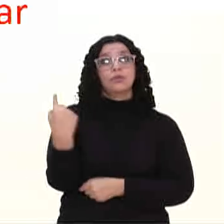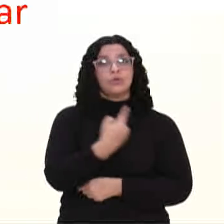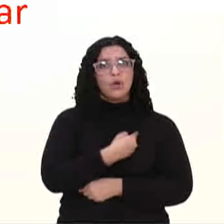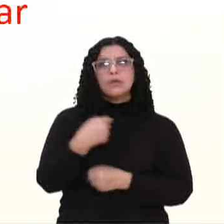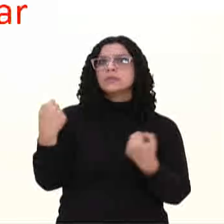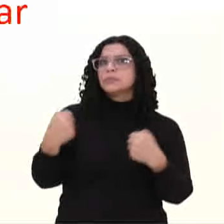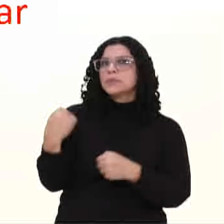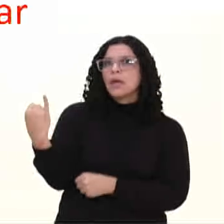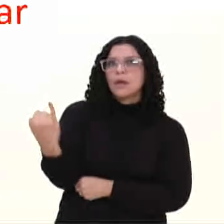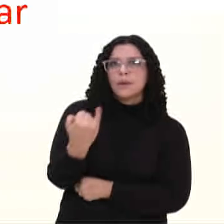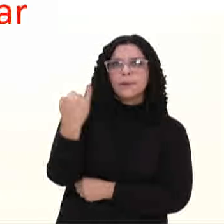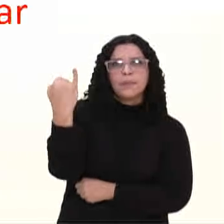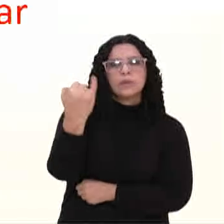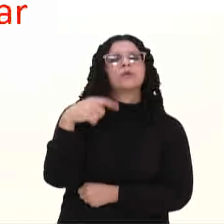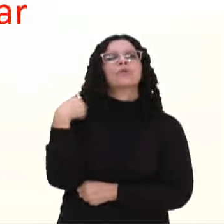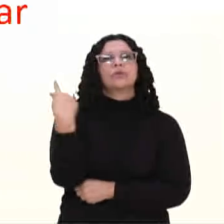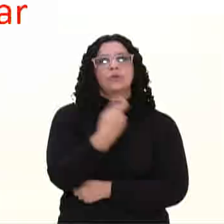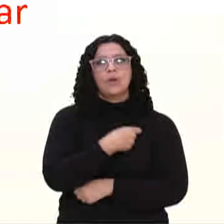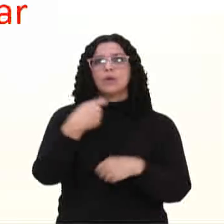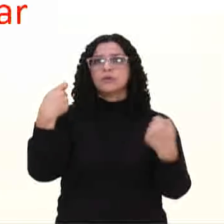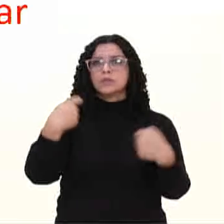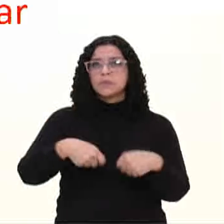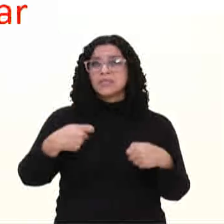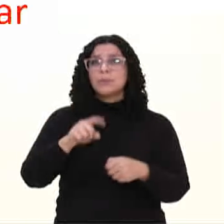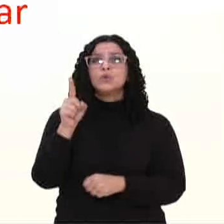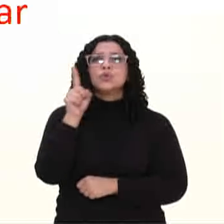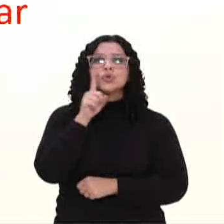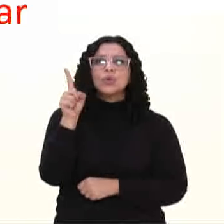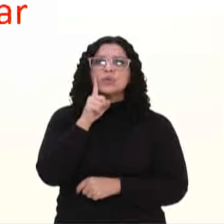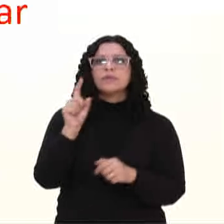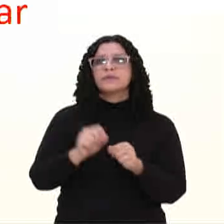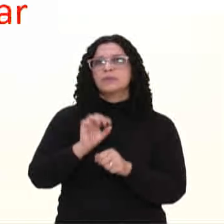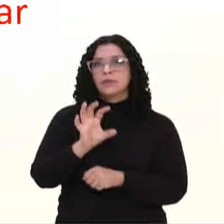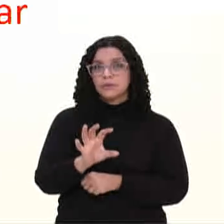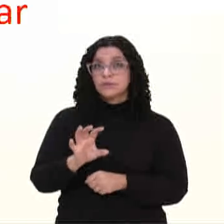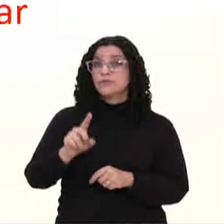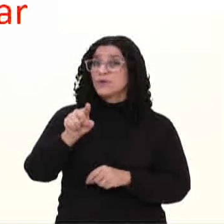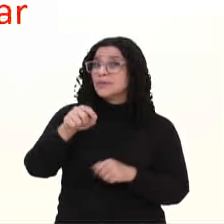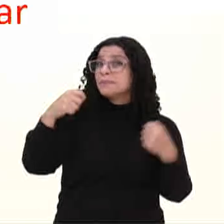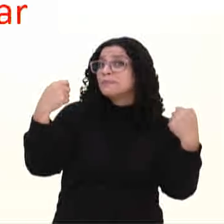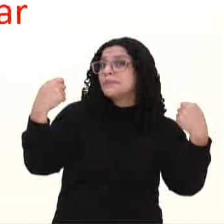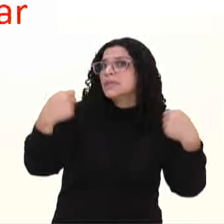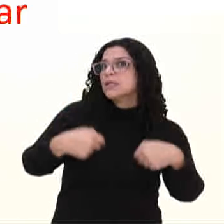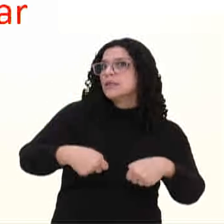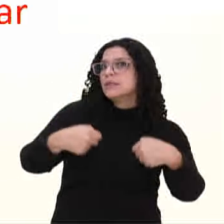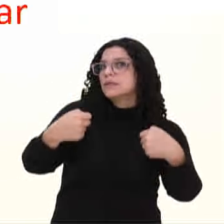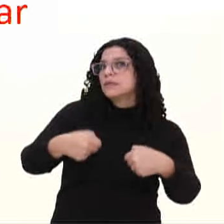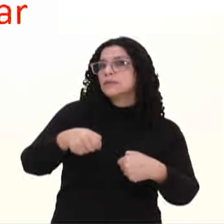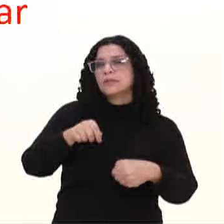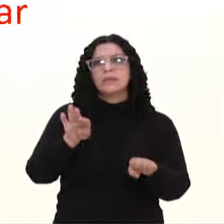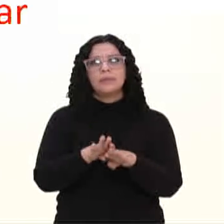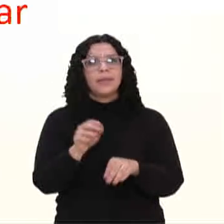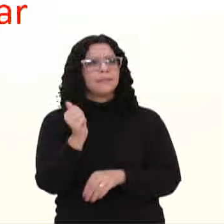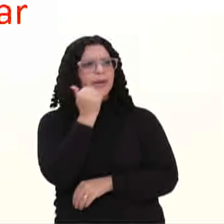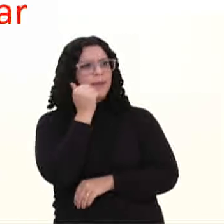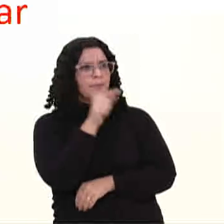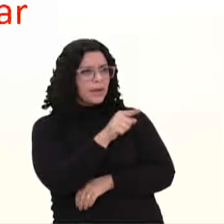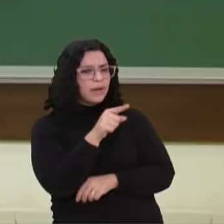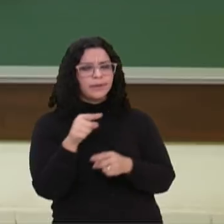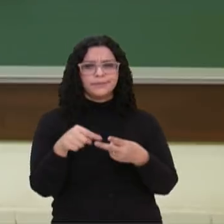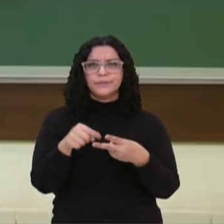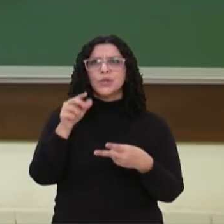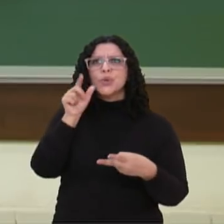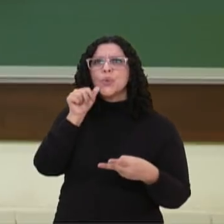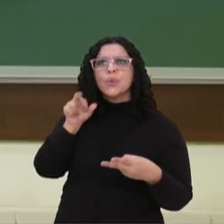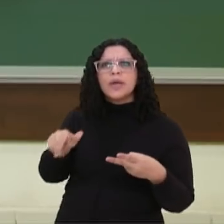tão relevante e que precisa ser parte do nosso cotidiano. Então você precisa, né, olhar a mãe, o irmãozinho,